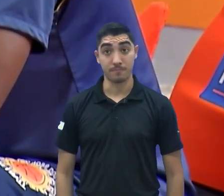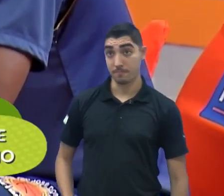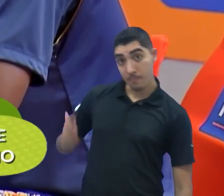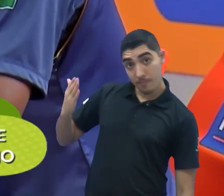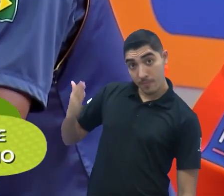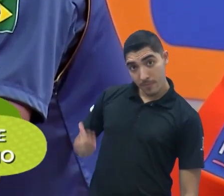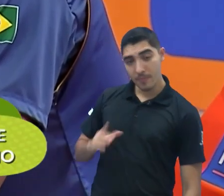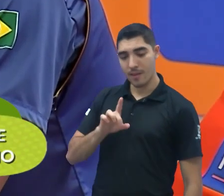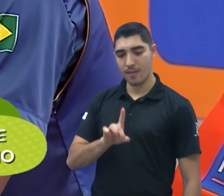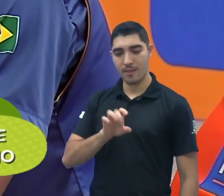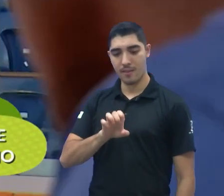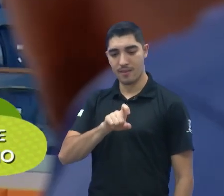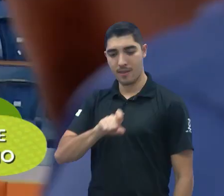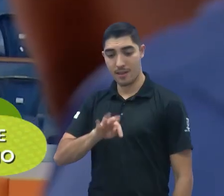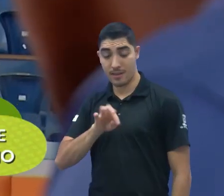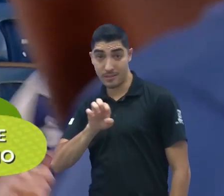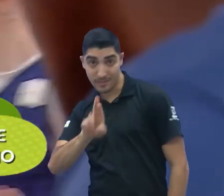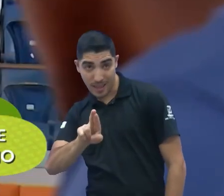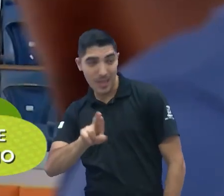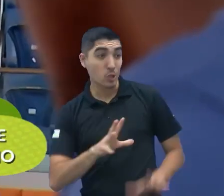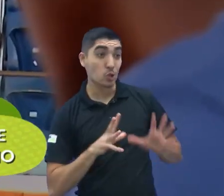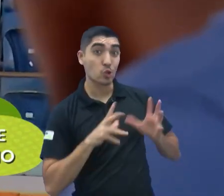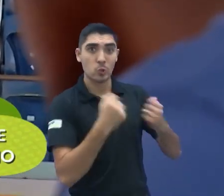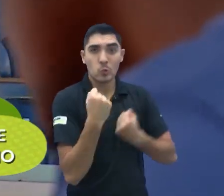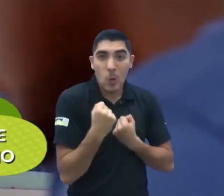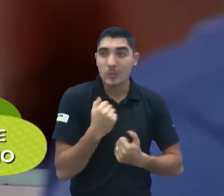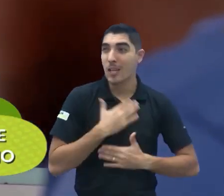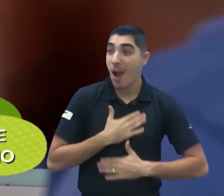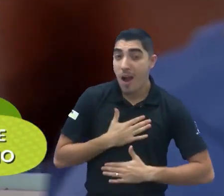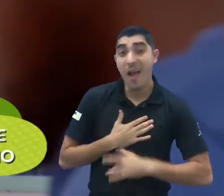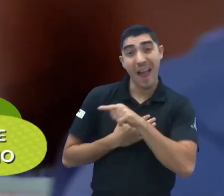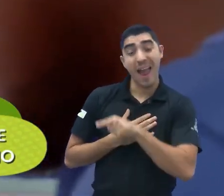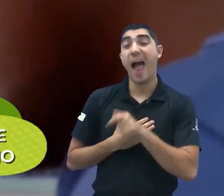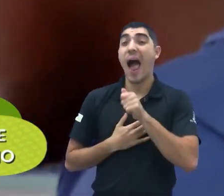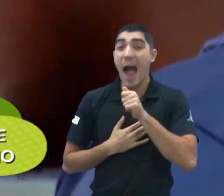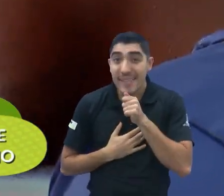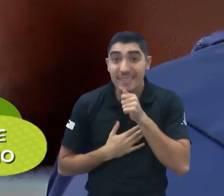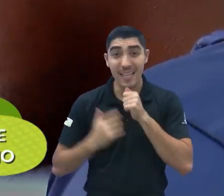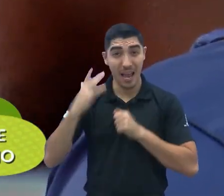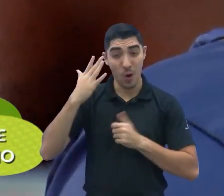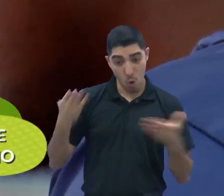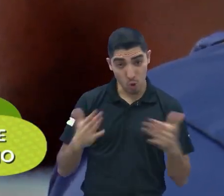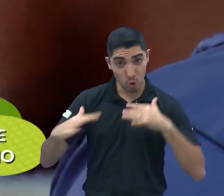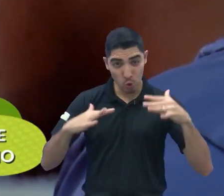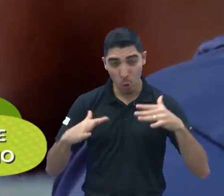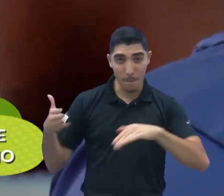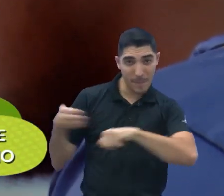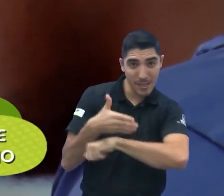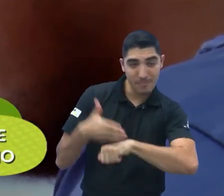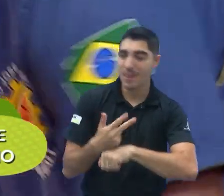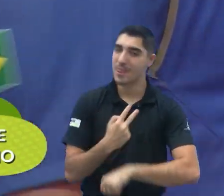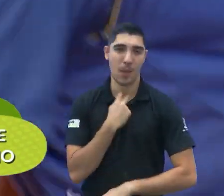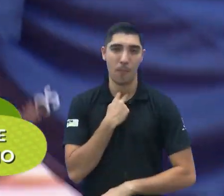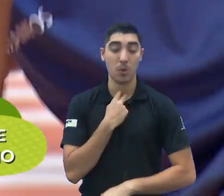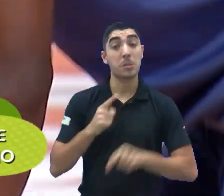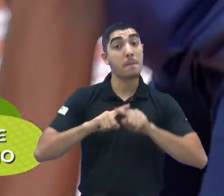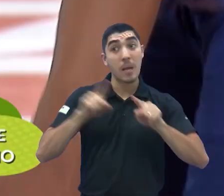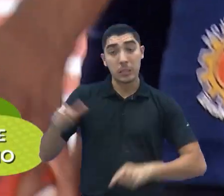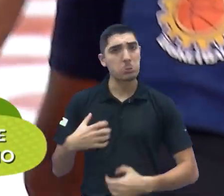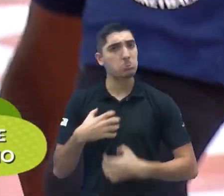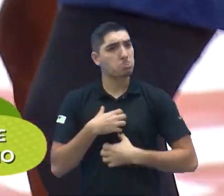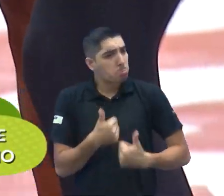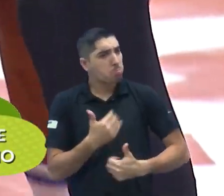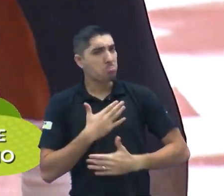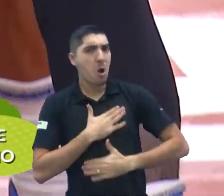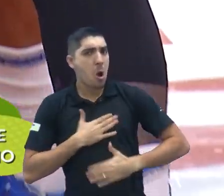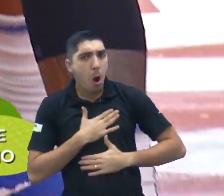norte-americano, tão aguardado pela torcida, ainda não estará disponível na partida de hoje, mas já disse estar se sentindo bem e